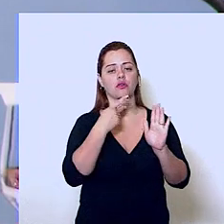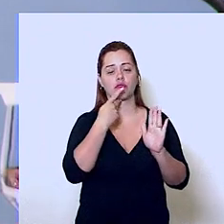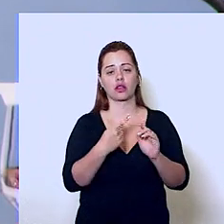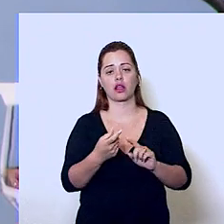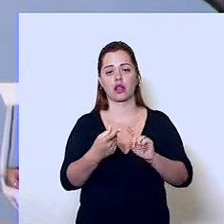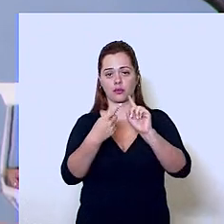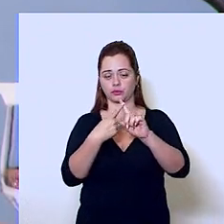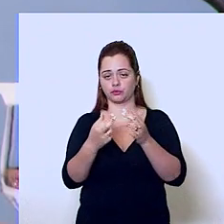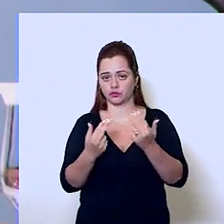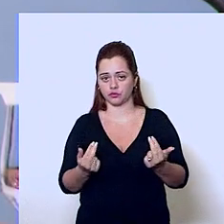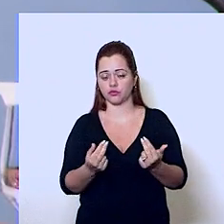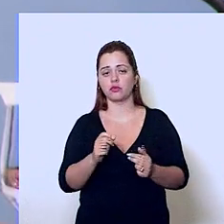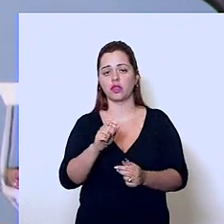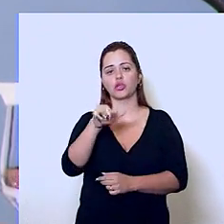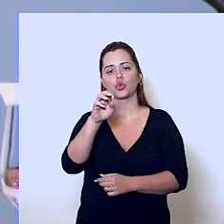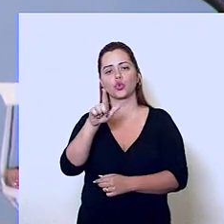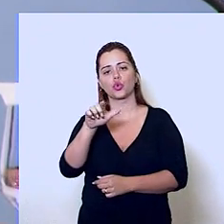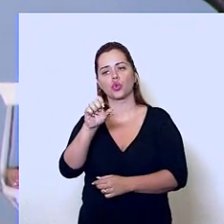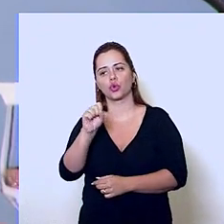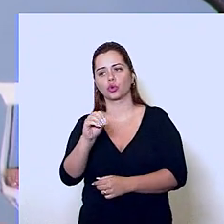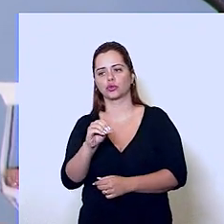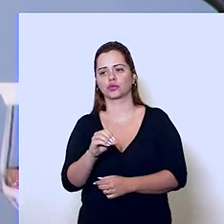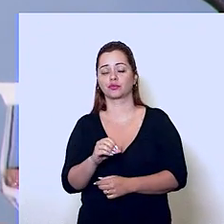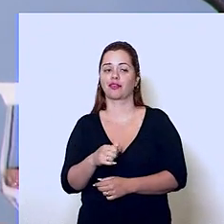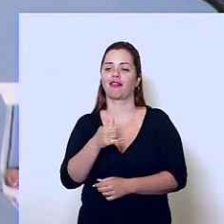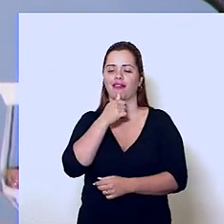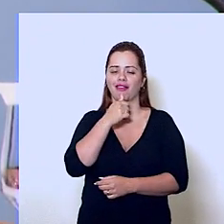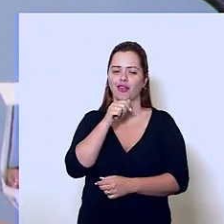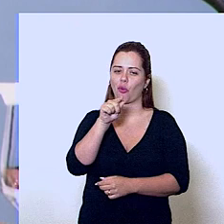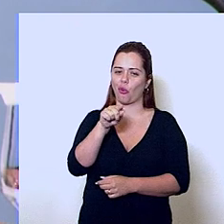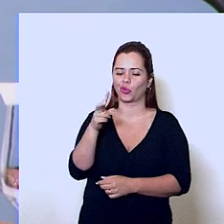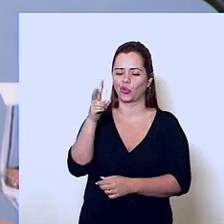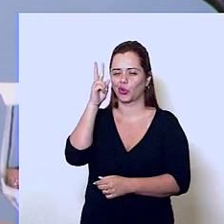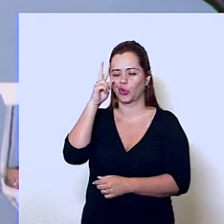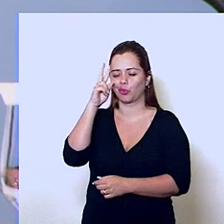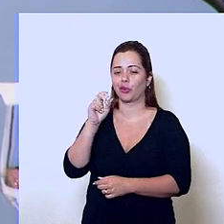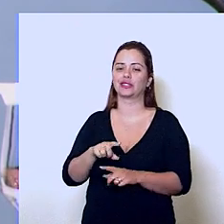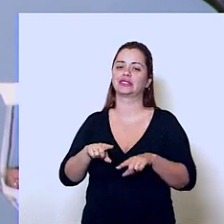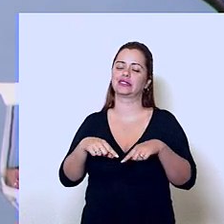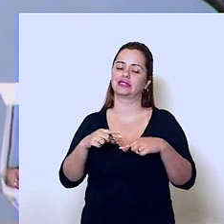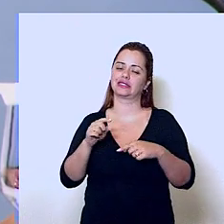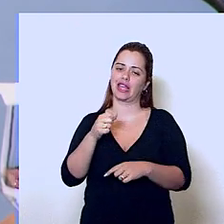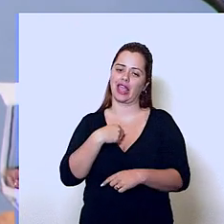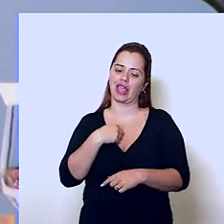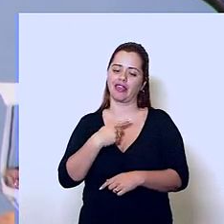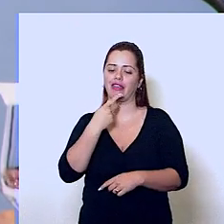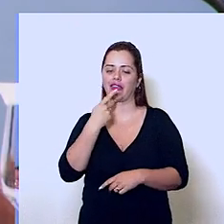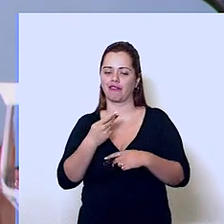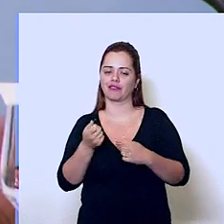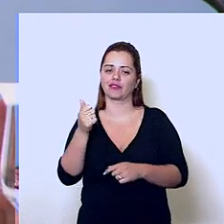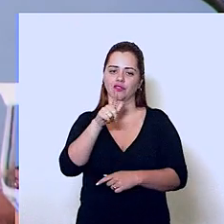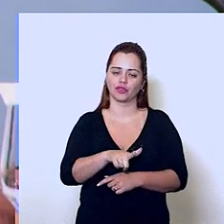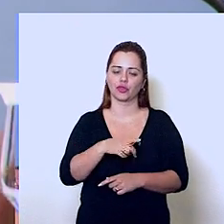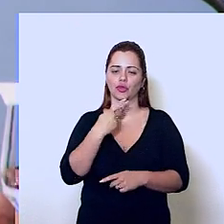Gelson ainda bem não lembrou, porque senão teria que repetir. Foi um caso político que eu